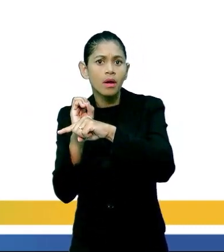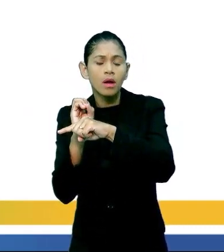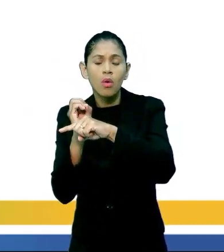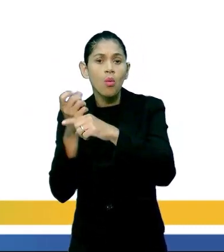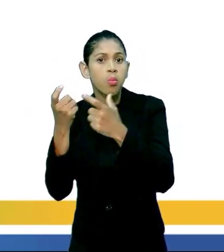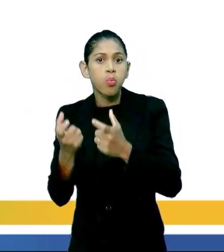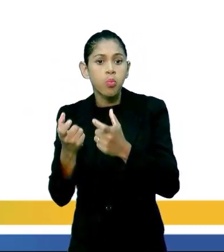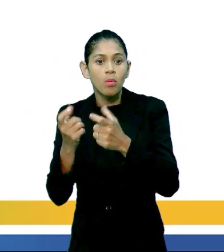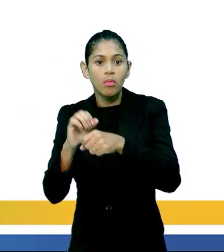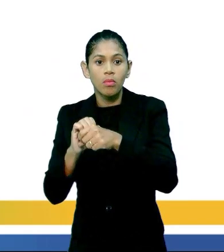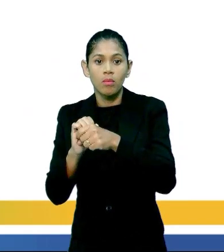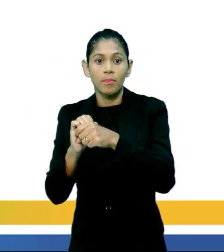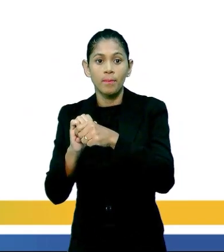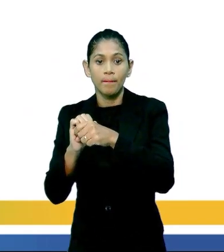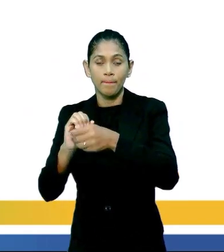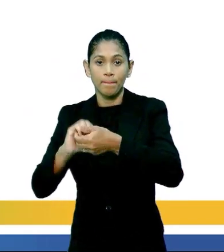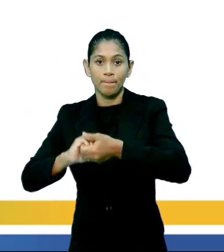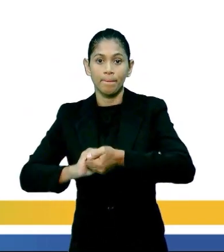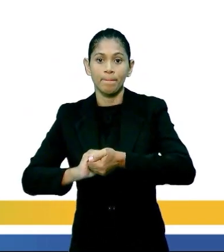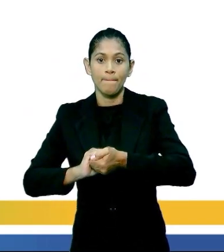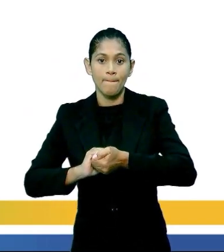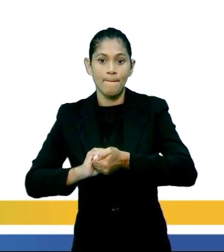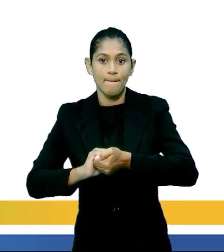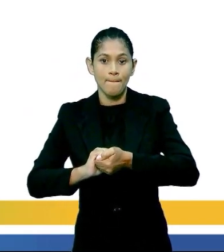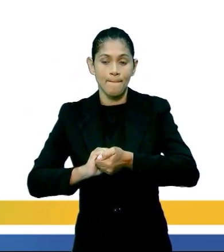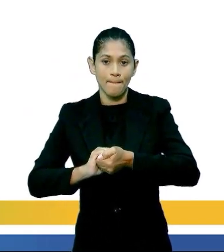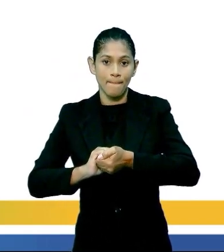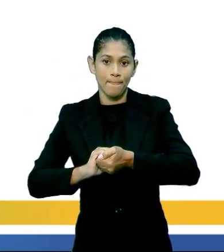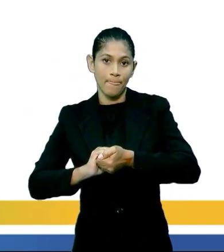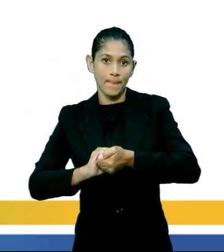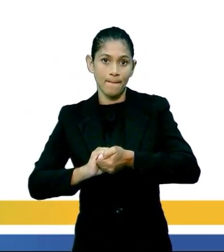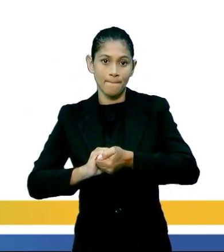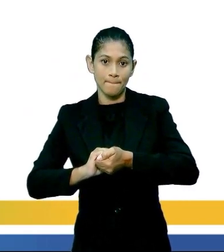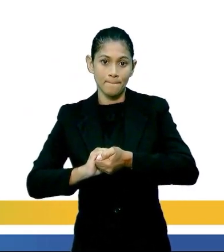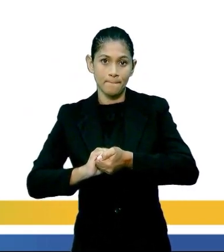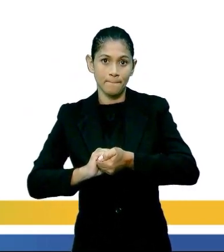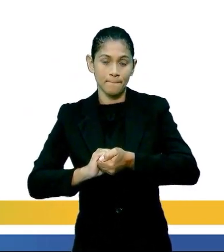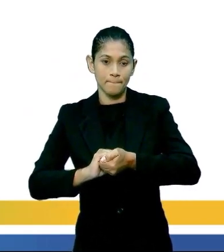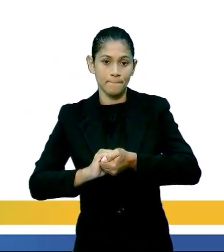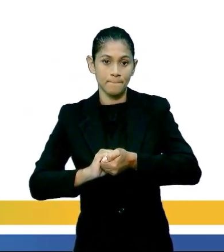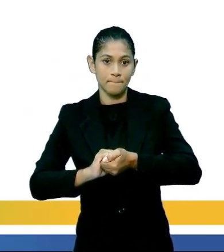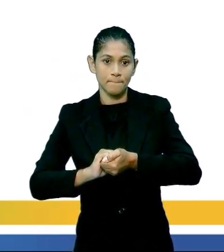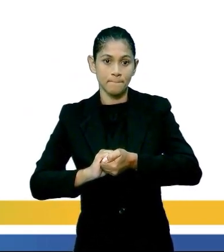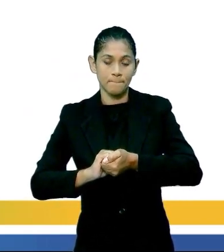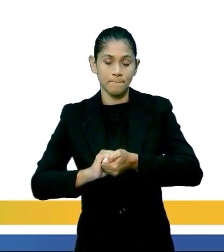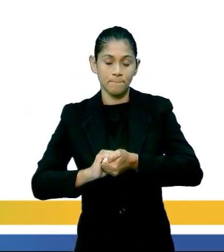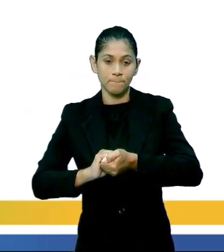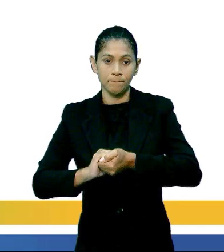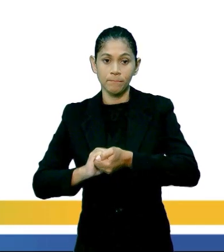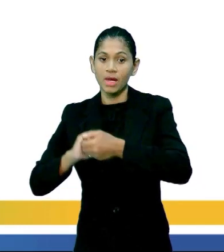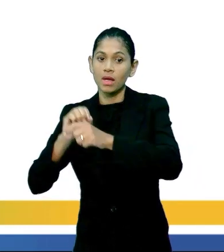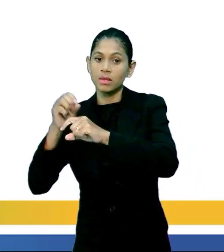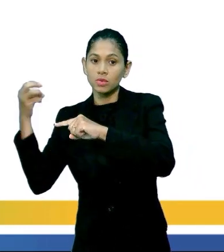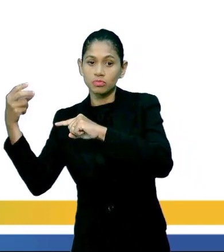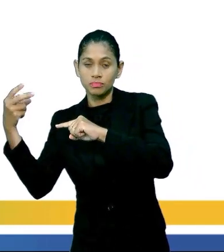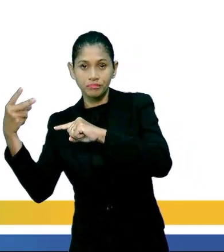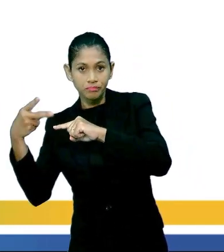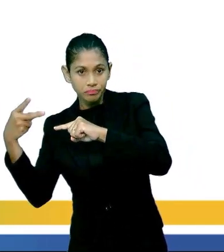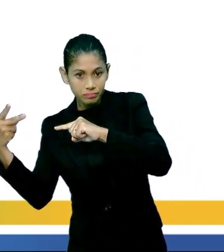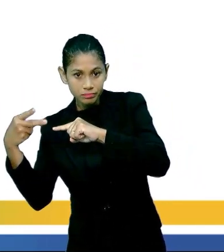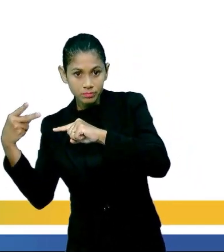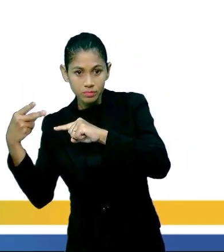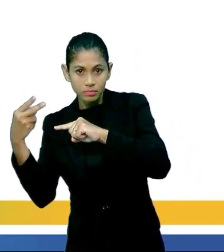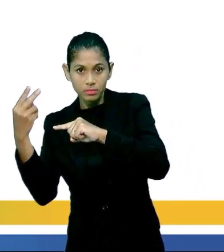ao cubo dá 40. 4x ao cubo vezes t é t. Passei dividindo, ficou dessa